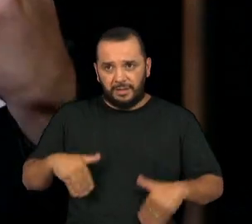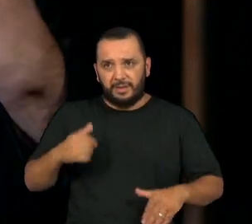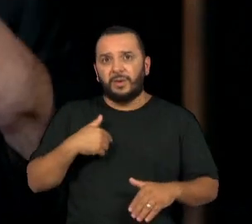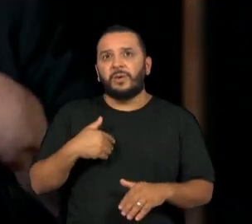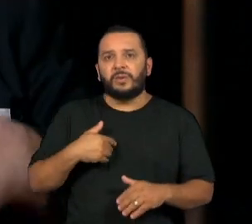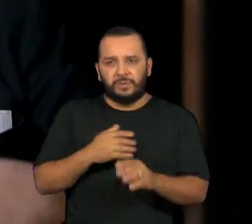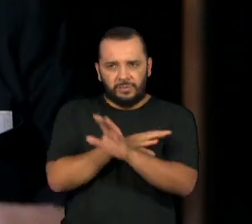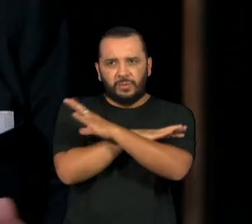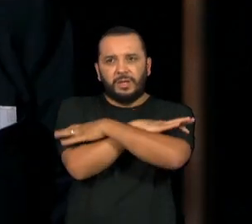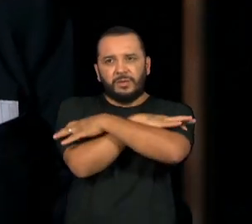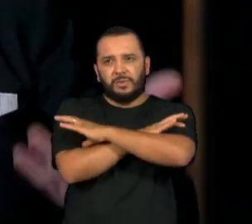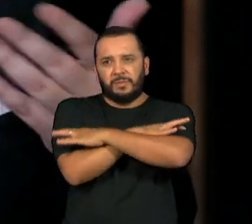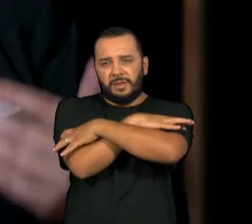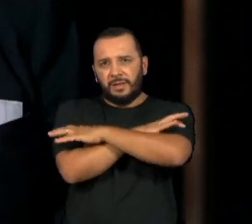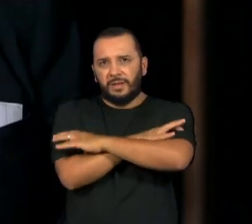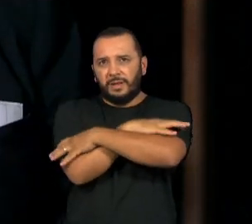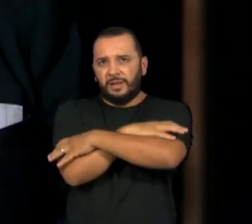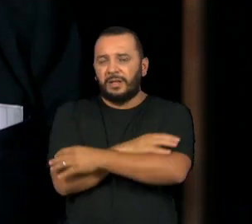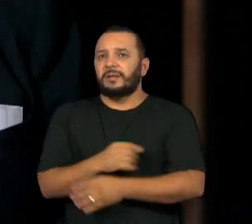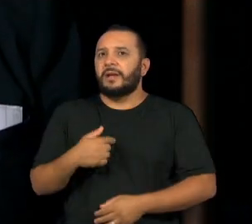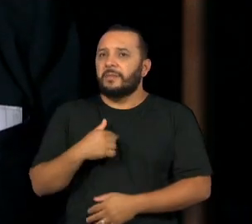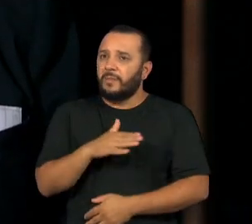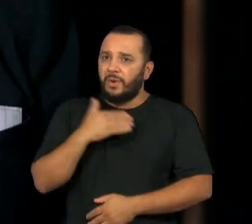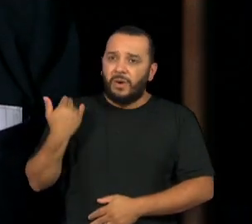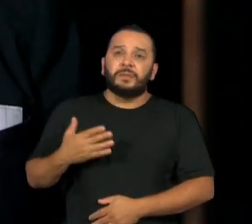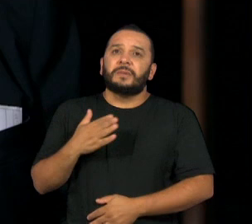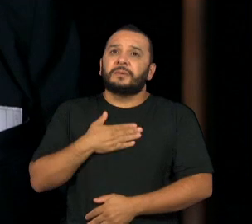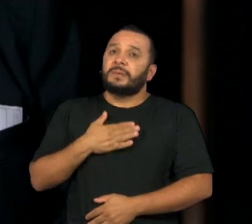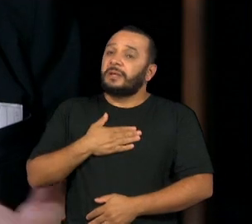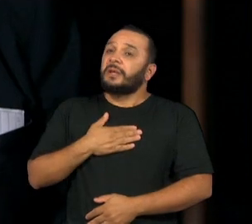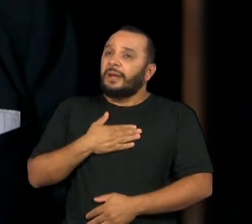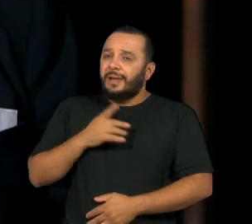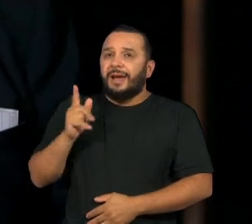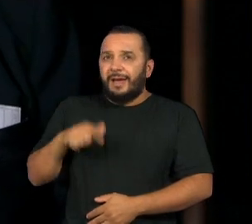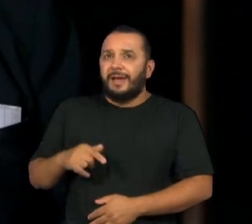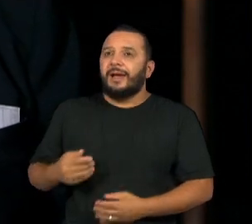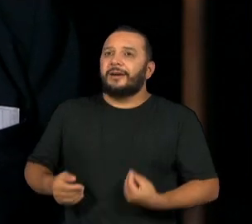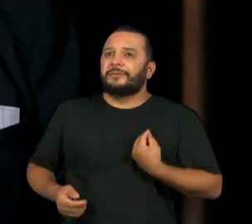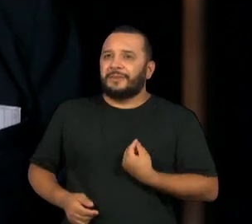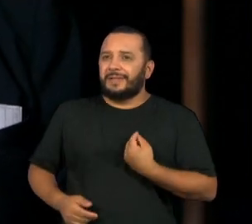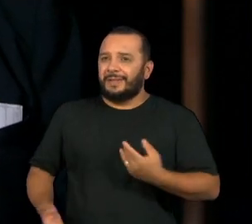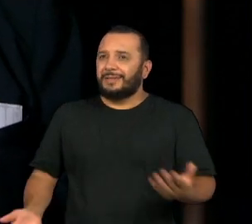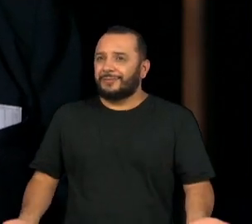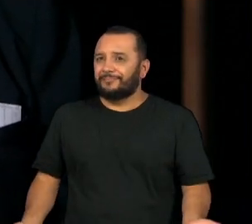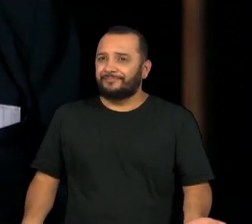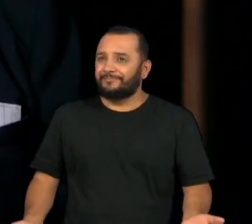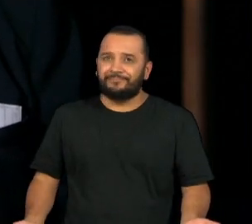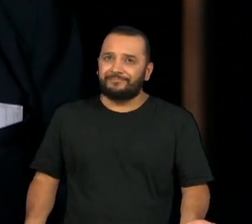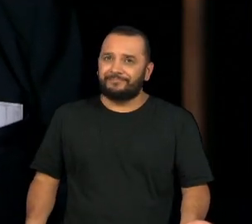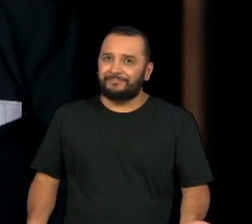do candomblé, a morte, para mim, é a vida.